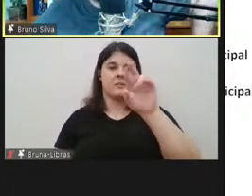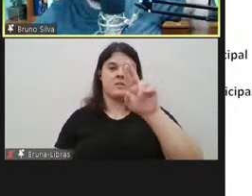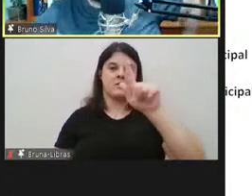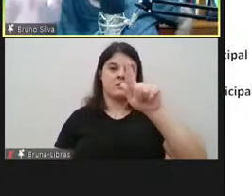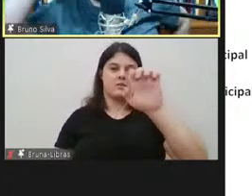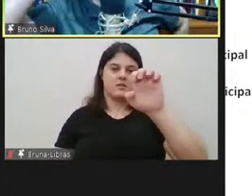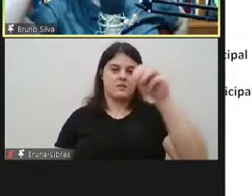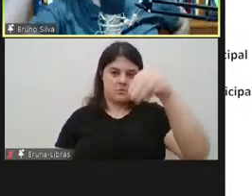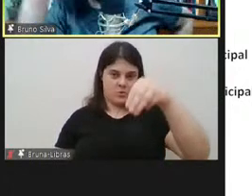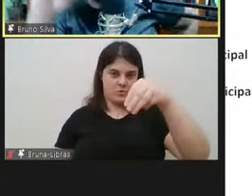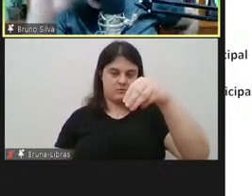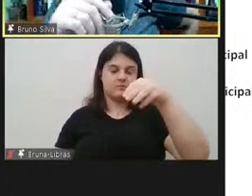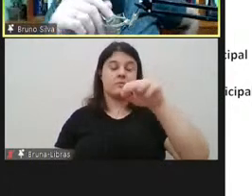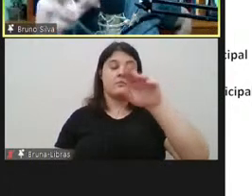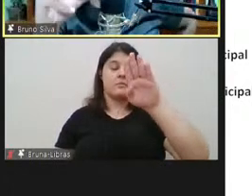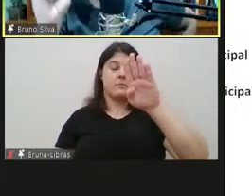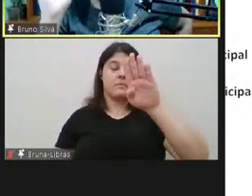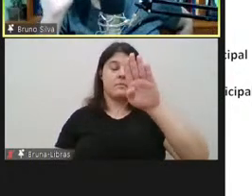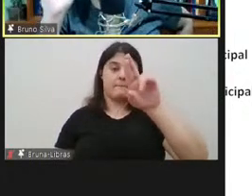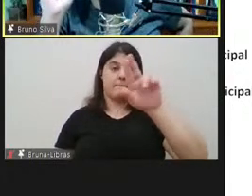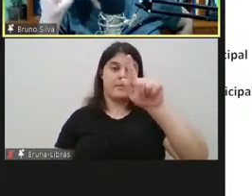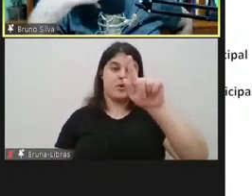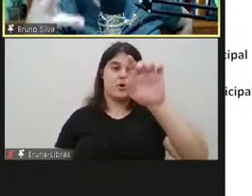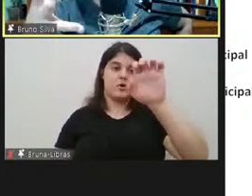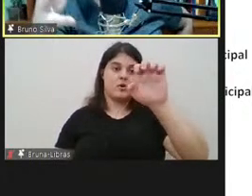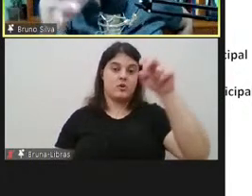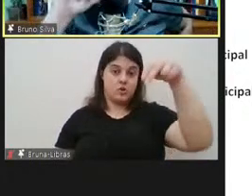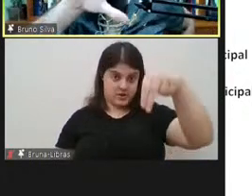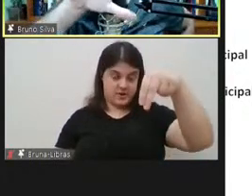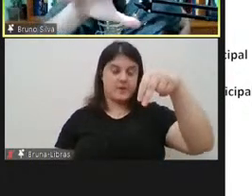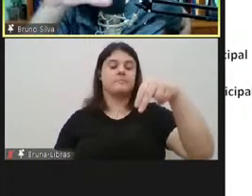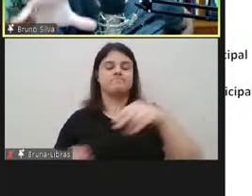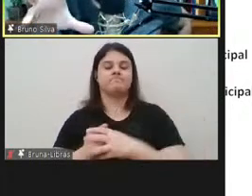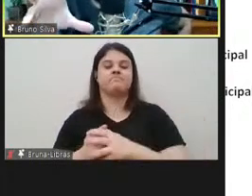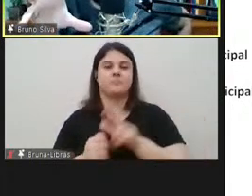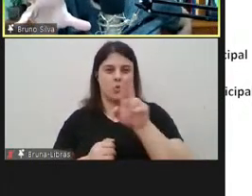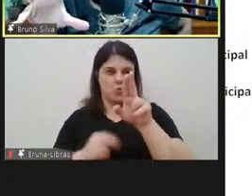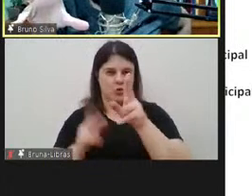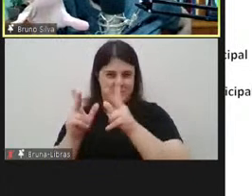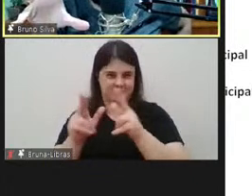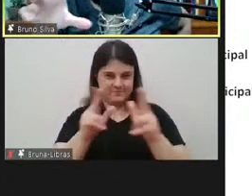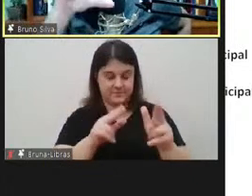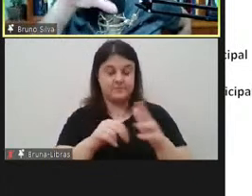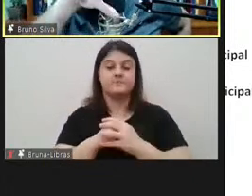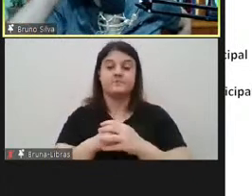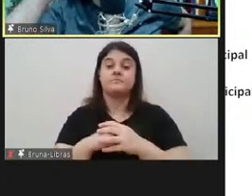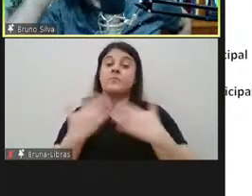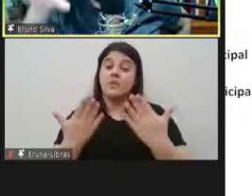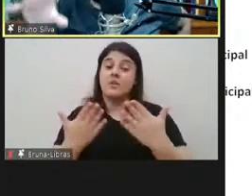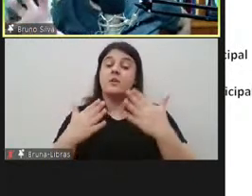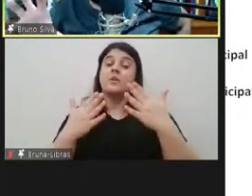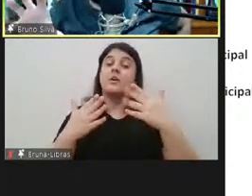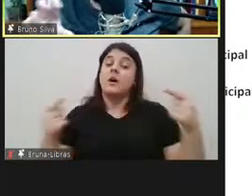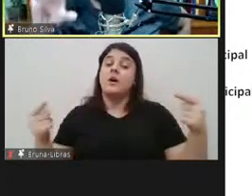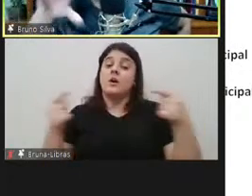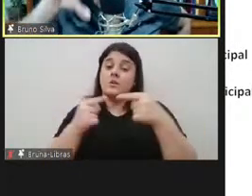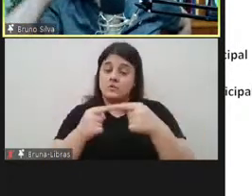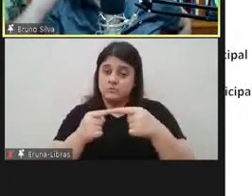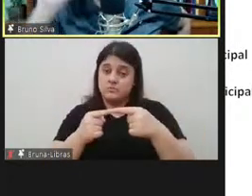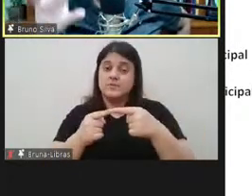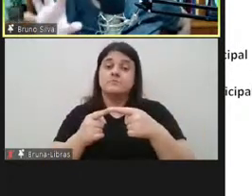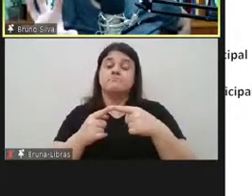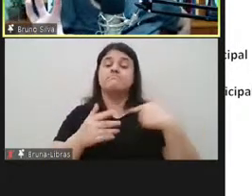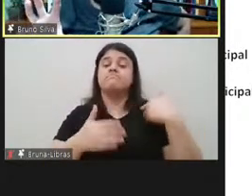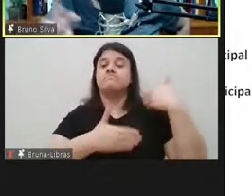Born isso mesmo a sério eu tô tentando lembrar aqui mas é isso mesmo enfim nós temos esse sistema de governo que veio nessa formação dos